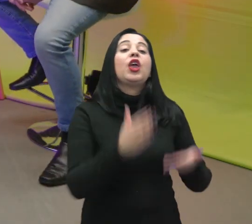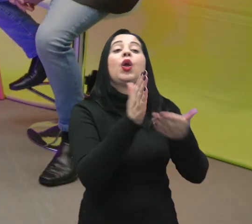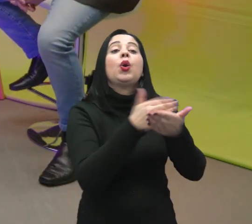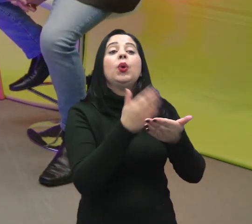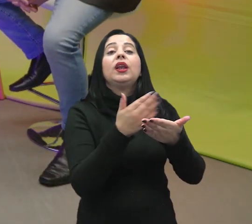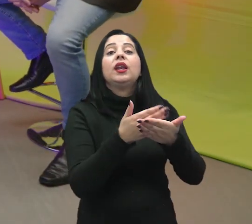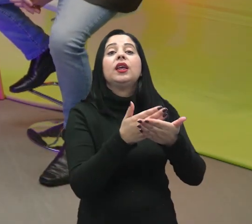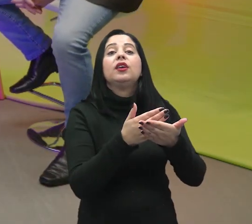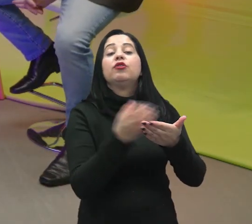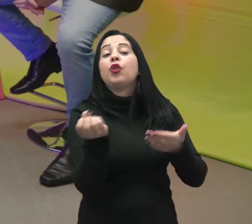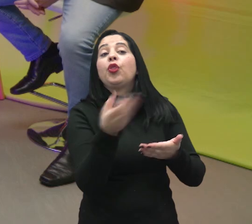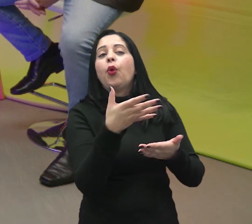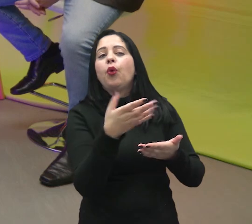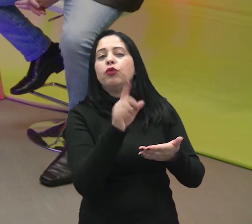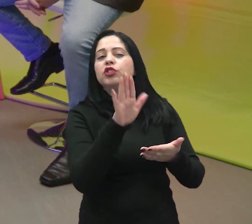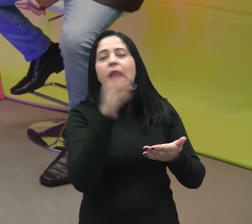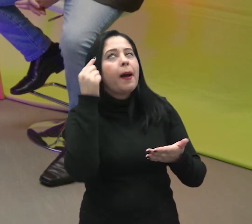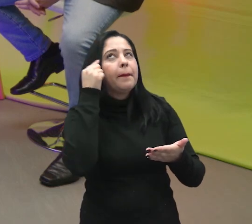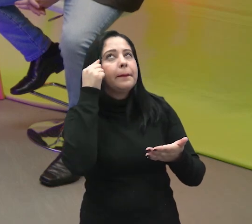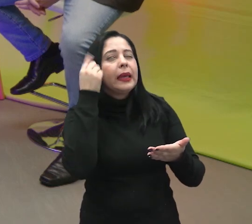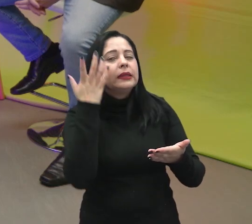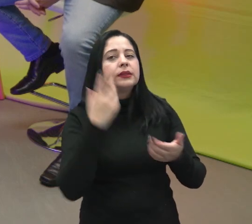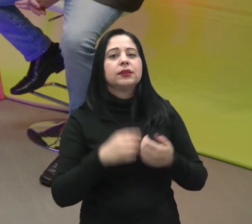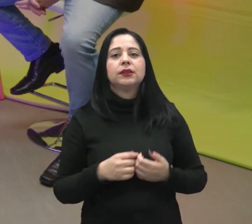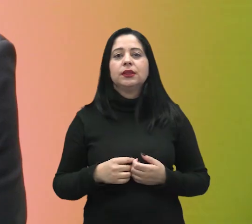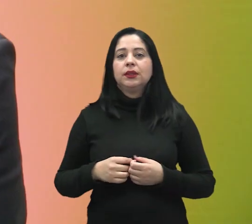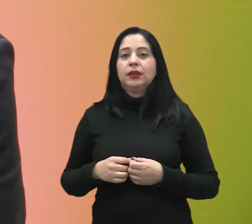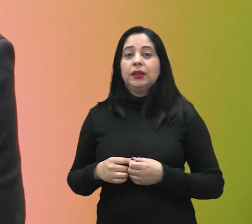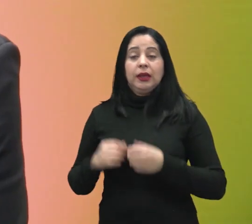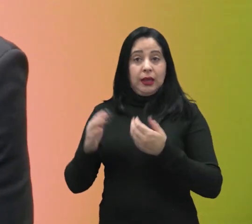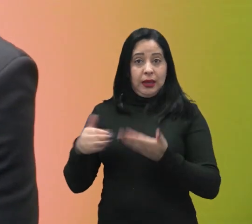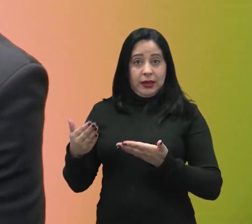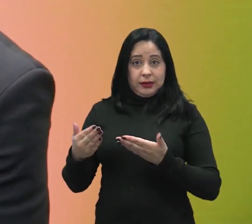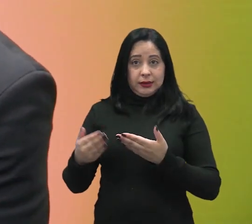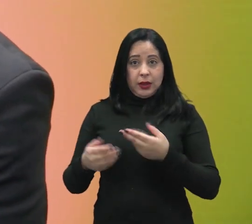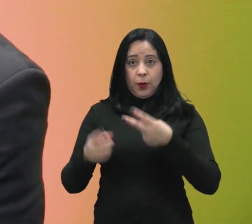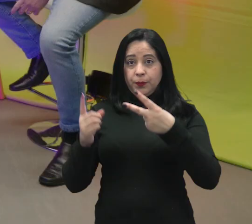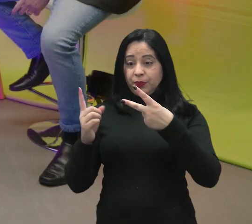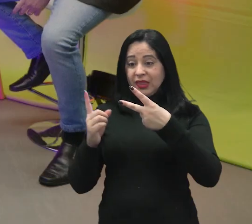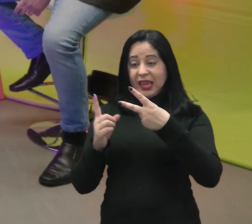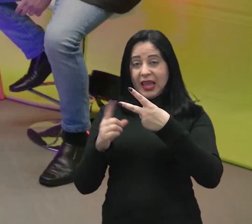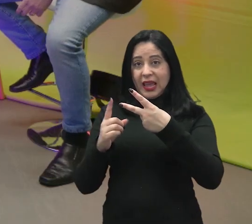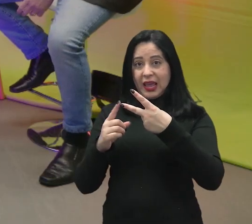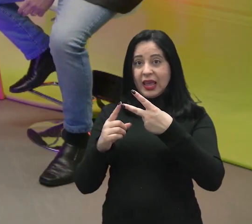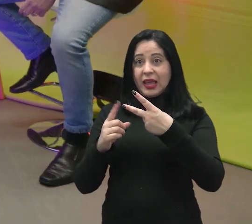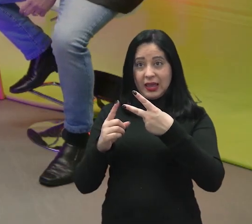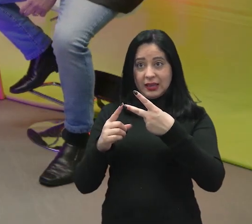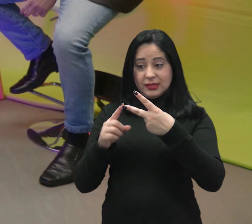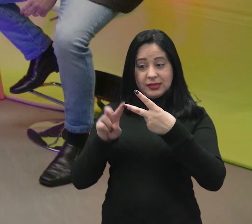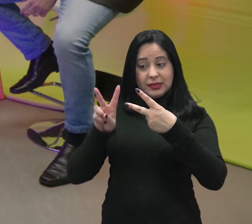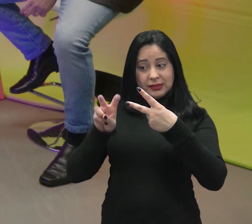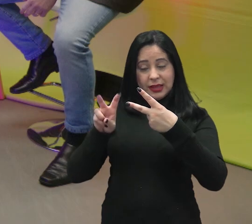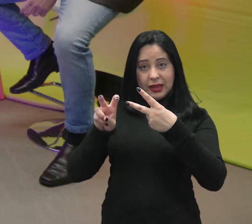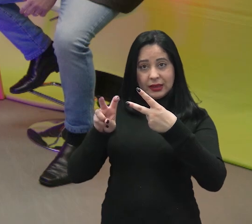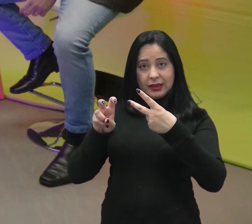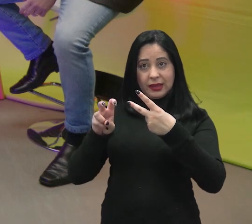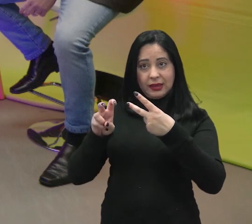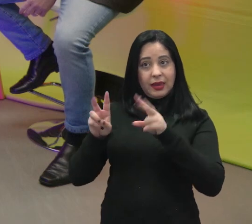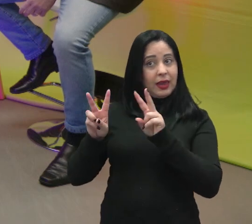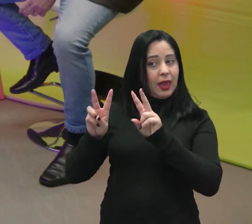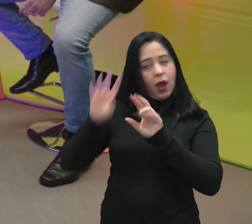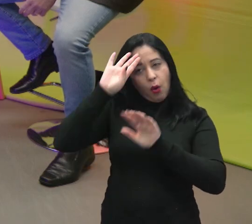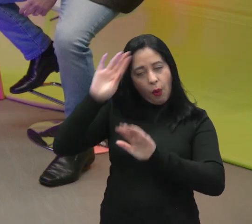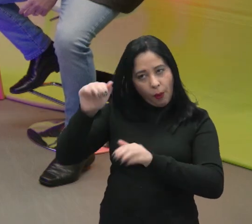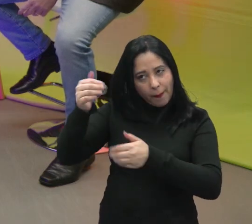Demais. E o livro? Tem algo aí em mente já? Próximo? O próximo? Então, porque esse aqui não é das entrevistas, que são as crônicas, né? Eu faço